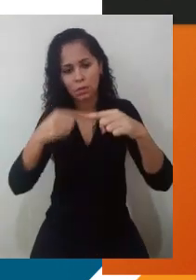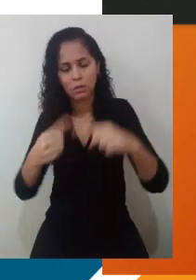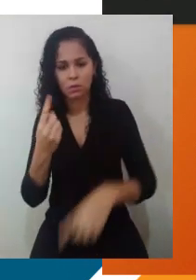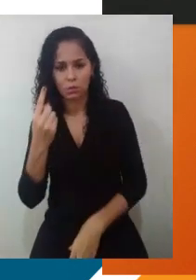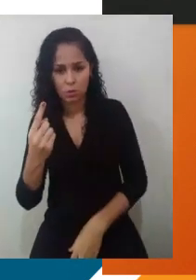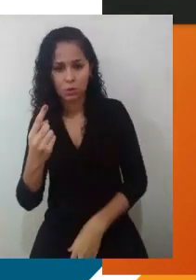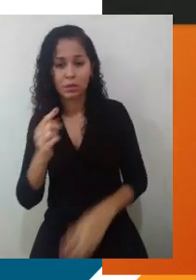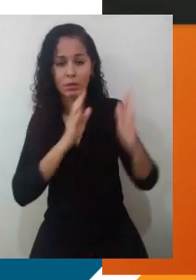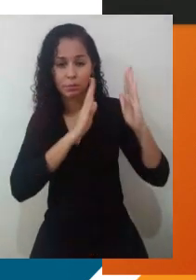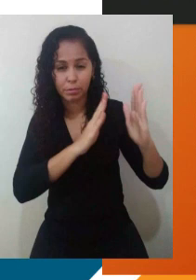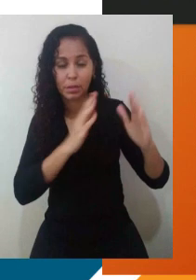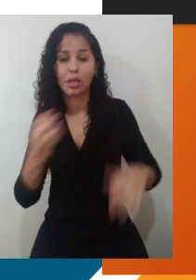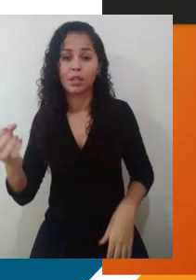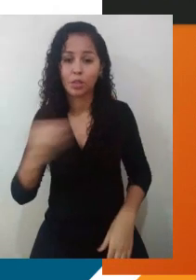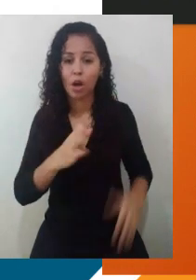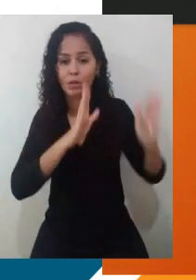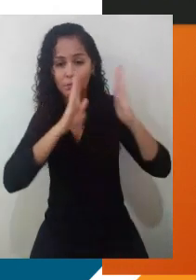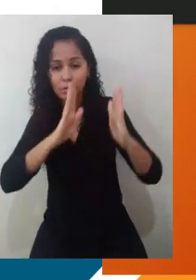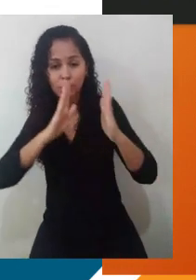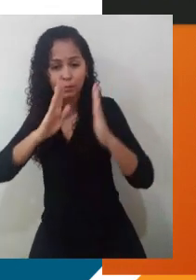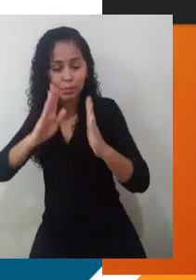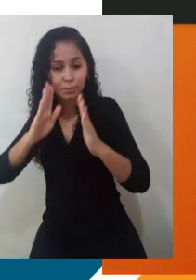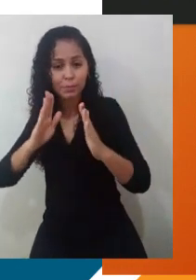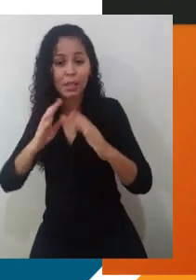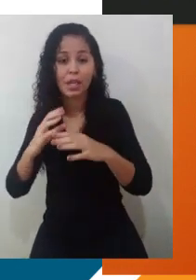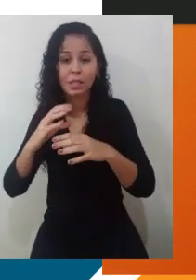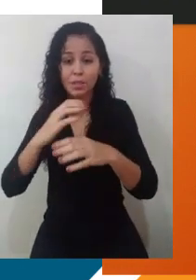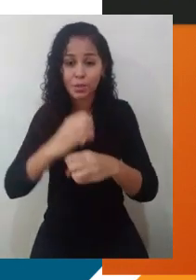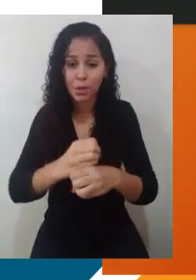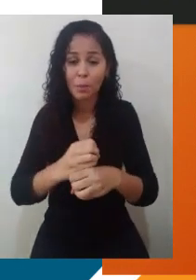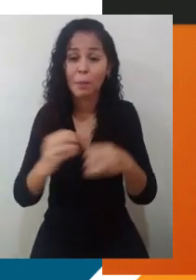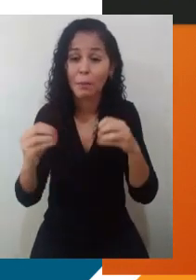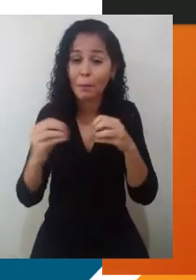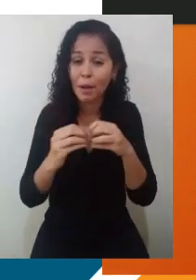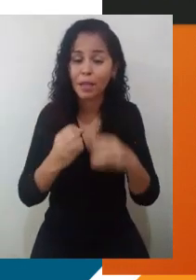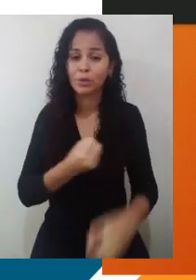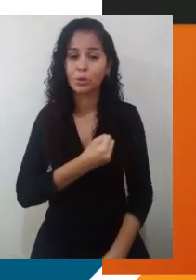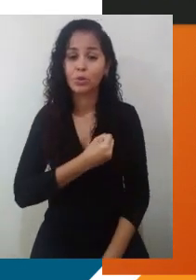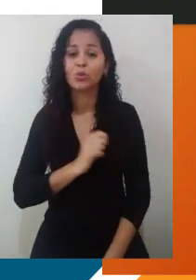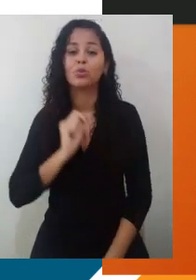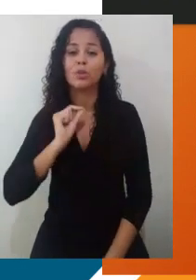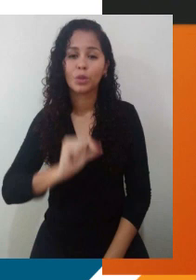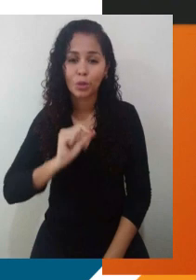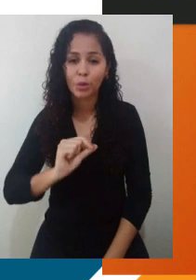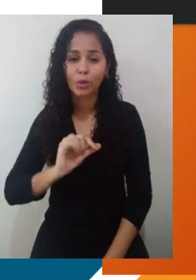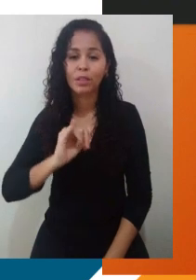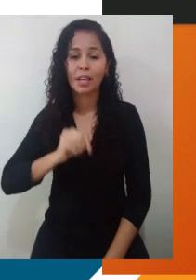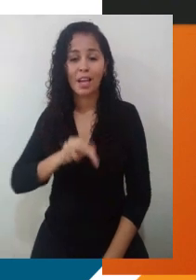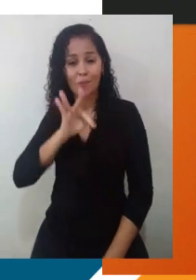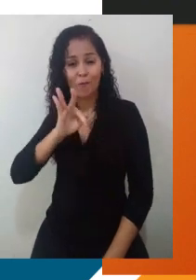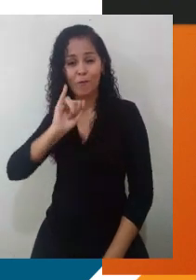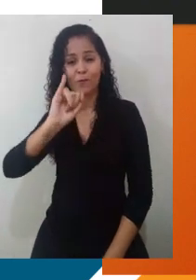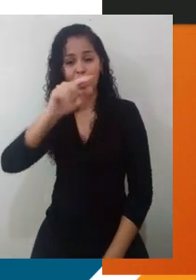nova parcela, a soma vai se aproximando de um certo valor fixo. E quando isso acontece, a gente diz